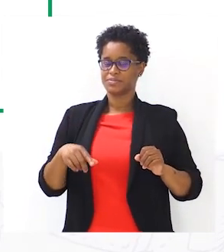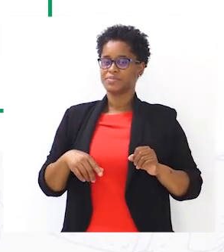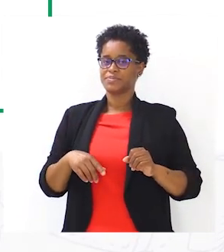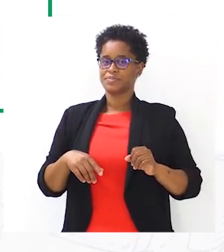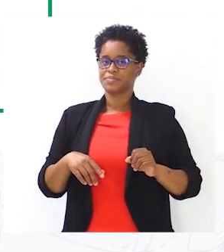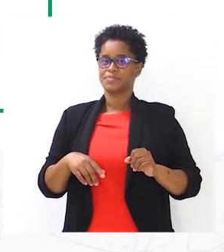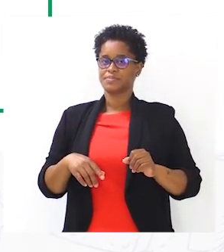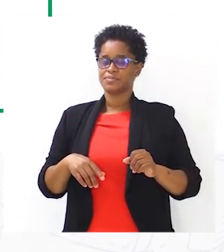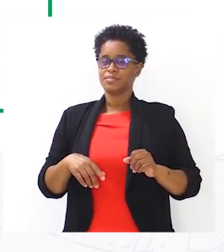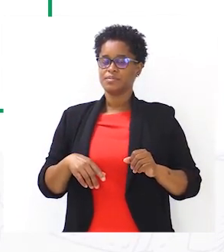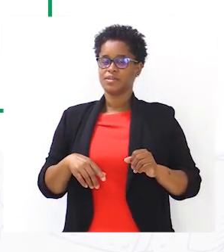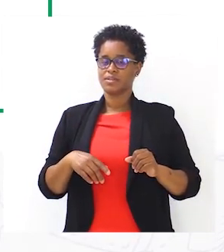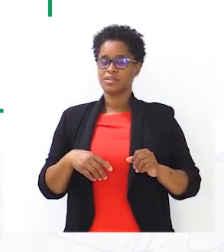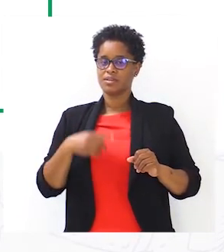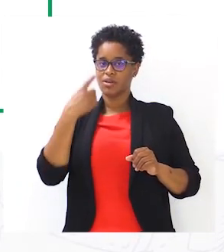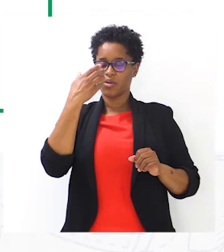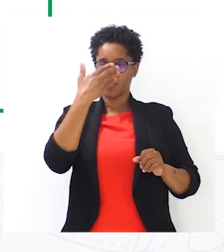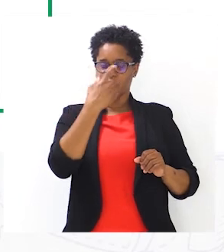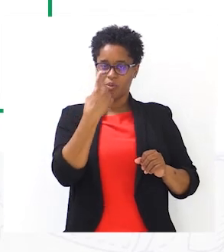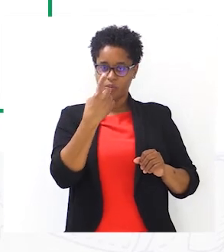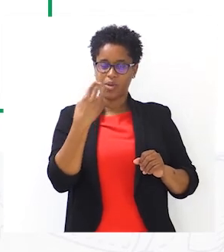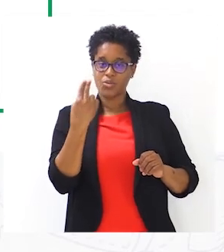uma unidade,